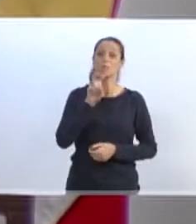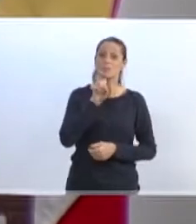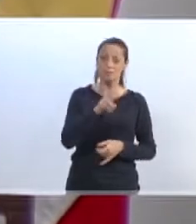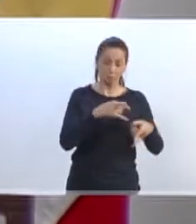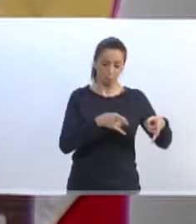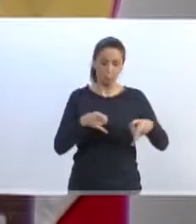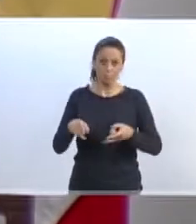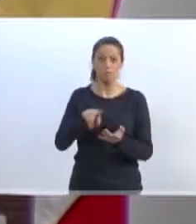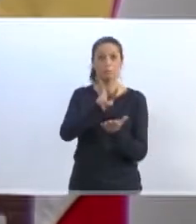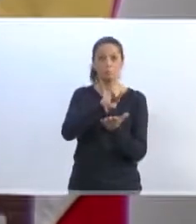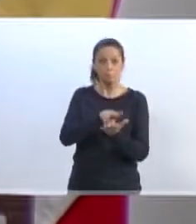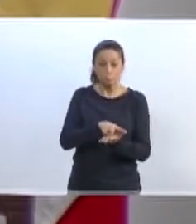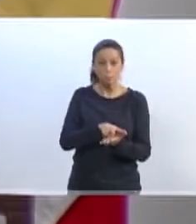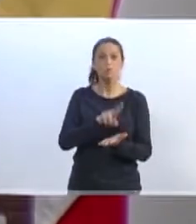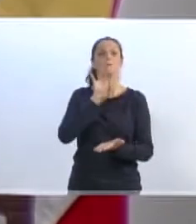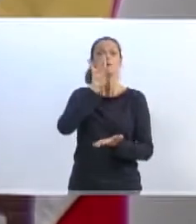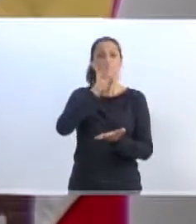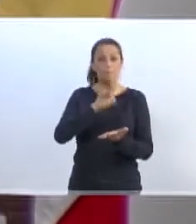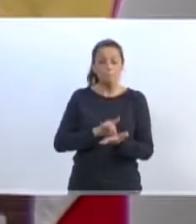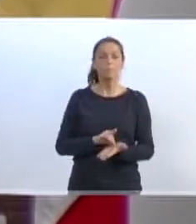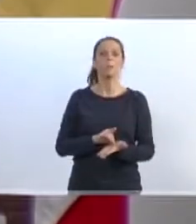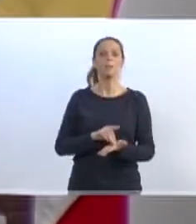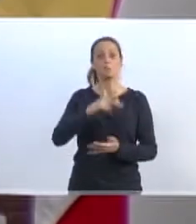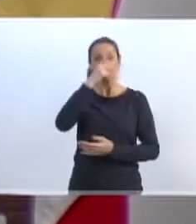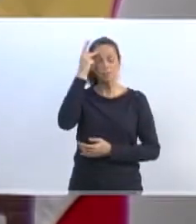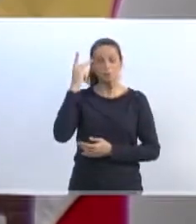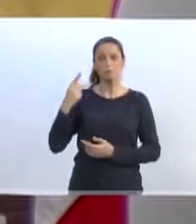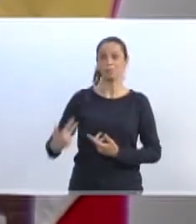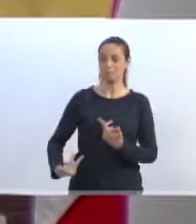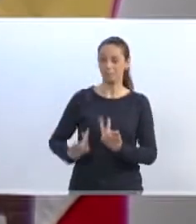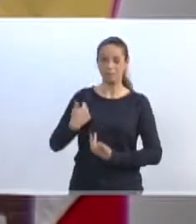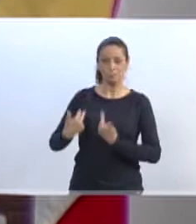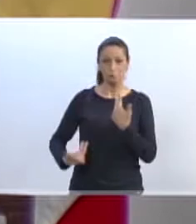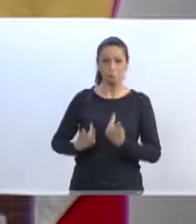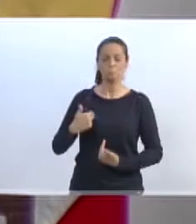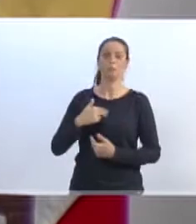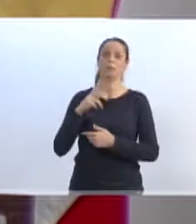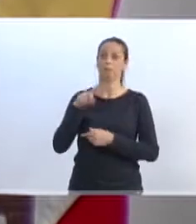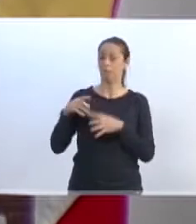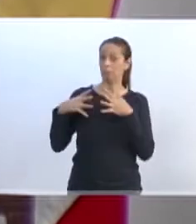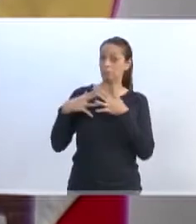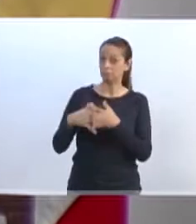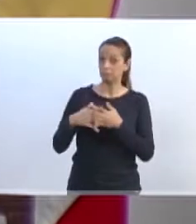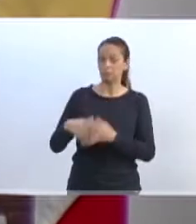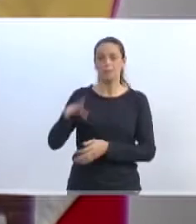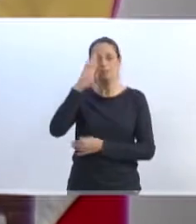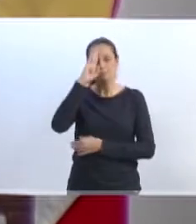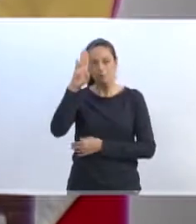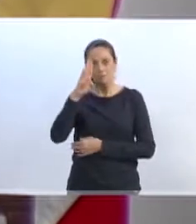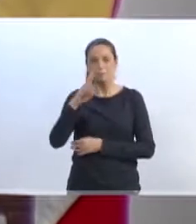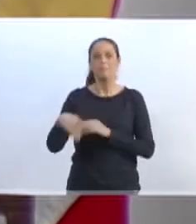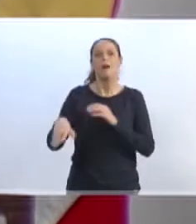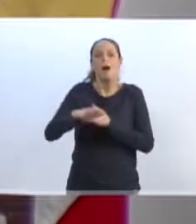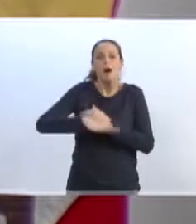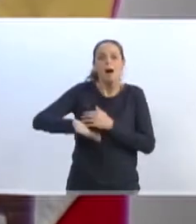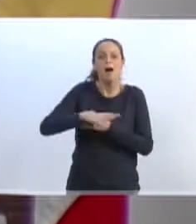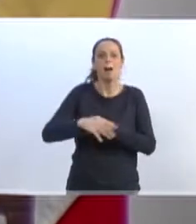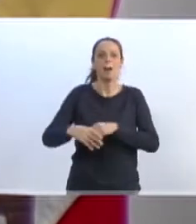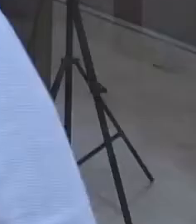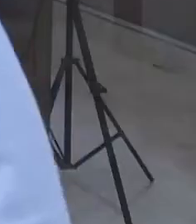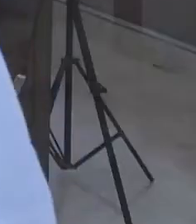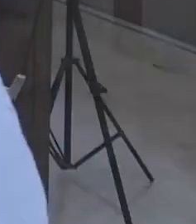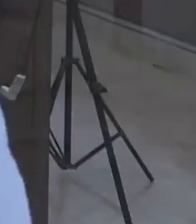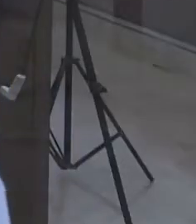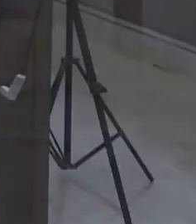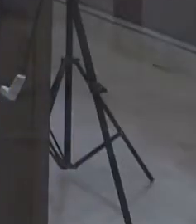vereador Marcelo Lanzarin chamou atenção sobre o possível fechamento dos 5 leitos na UTI do Hospital Santo